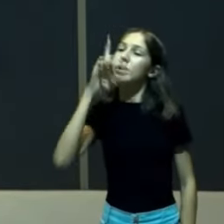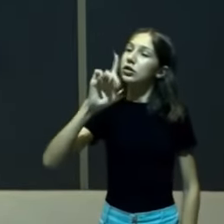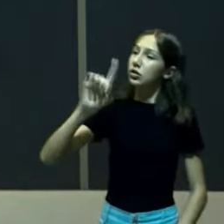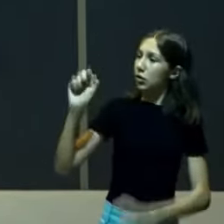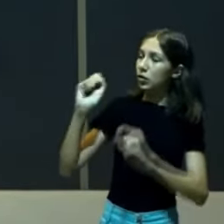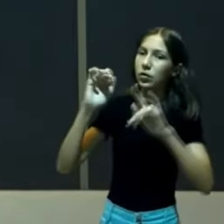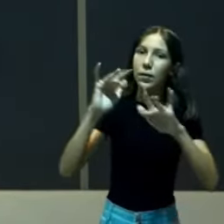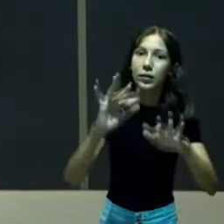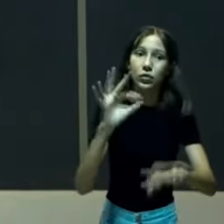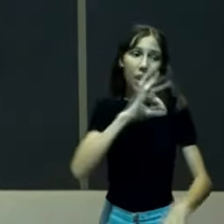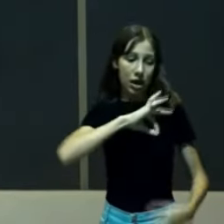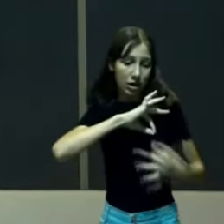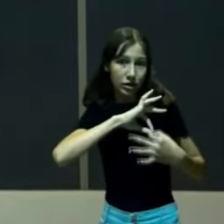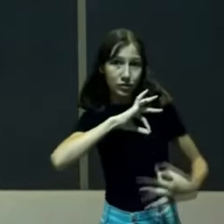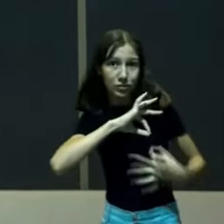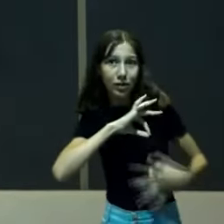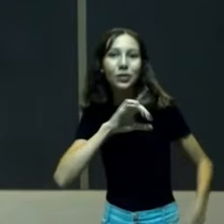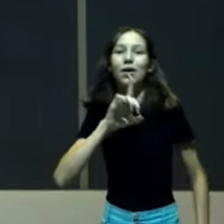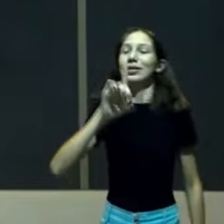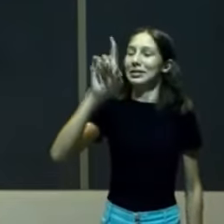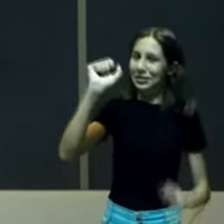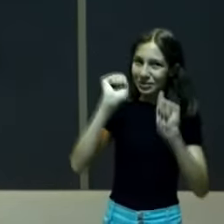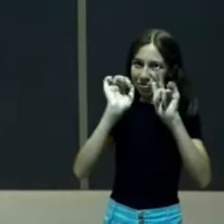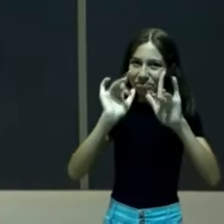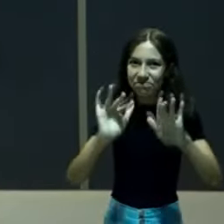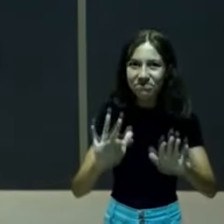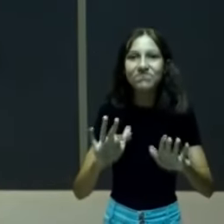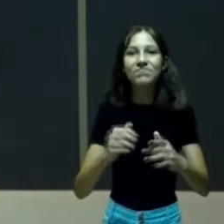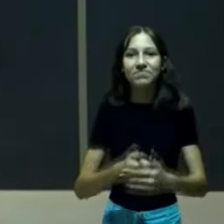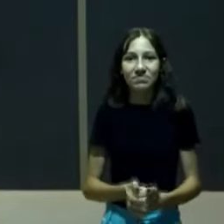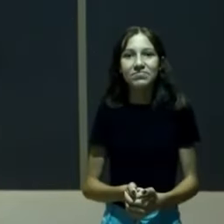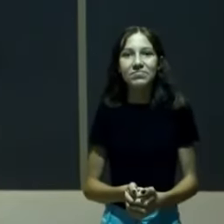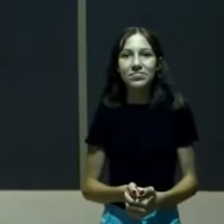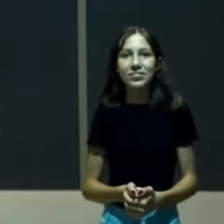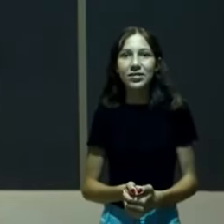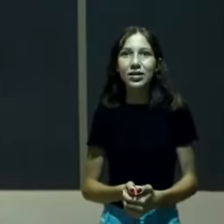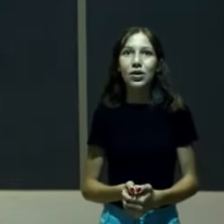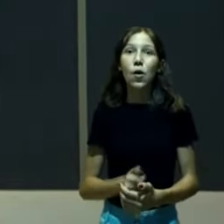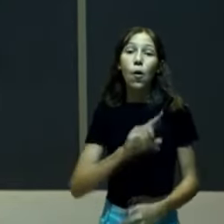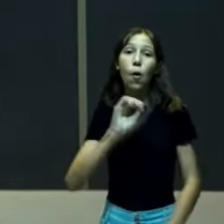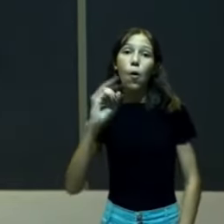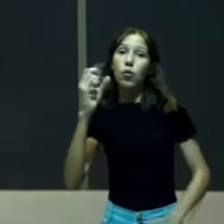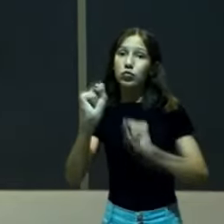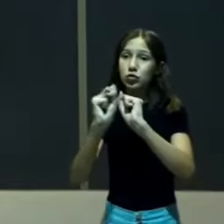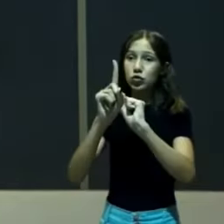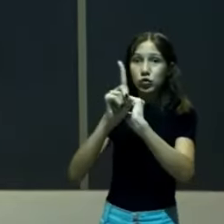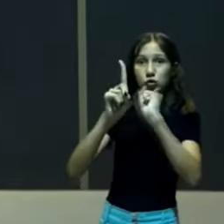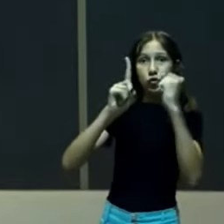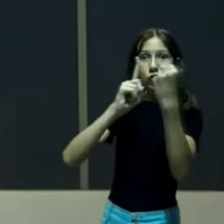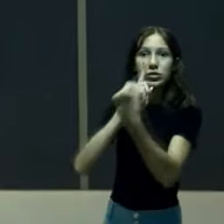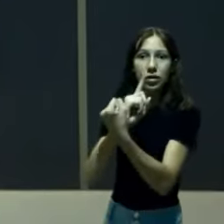área espiritual, eu vou atender. Eu vou voltar a te acender. Se é na área social, eu também tenho para te